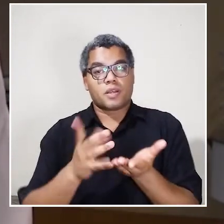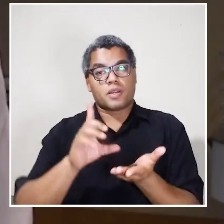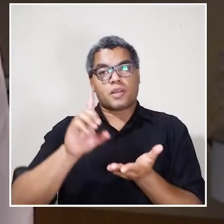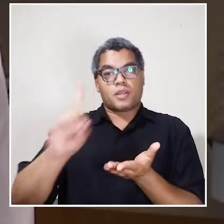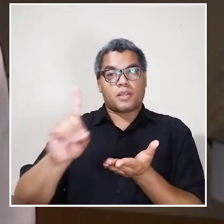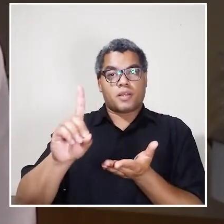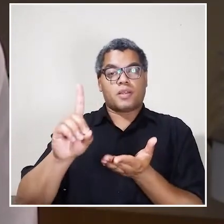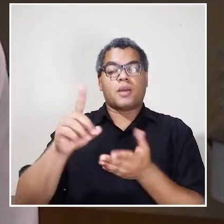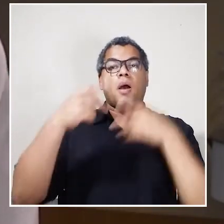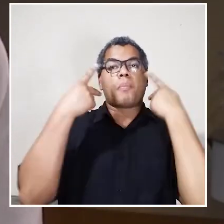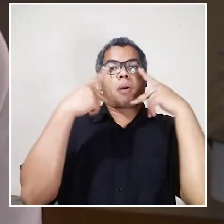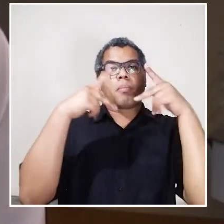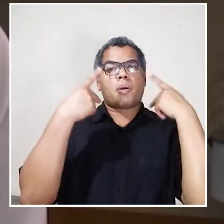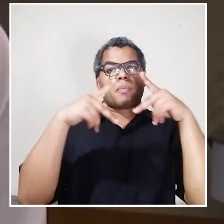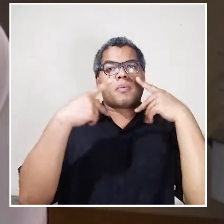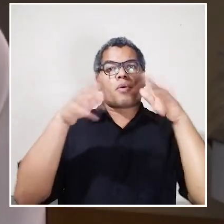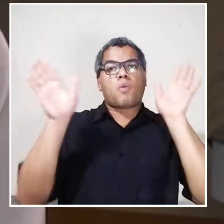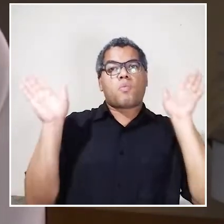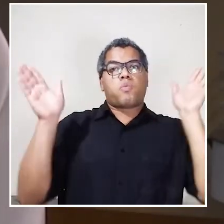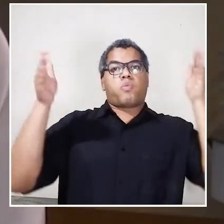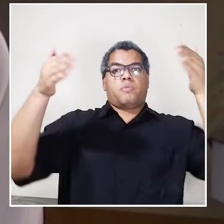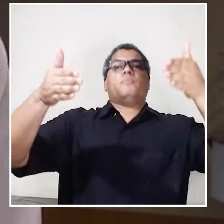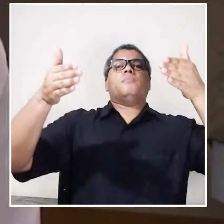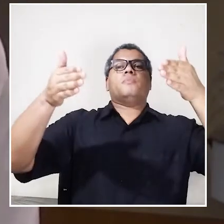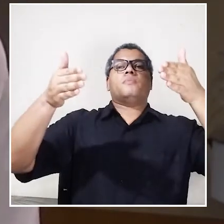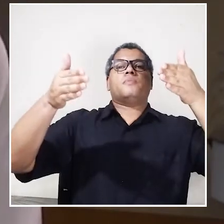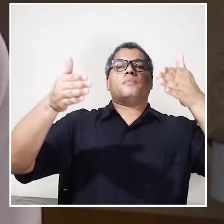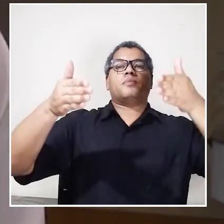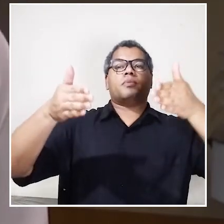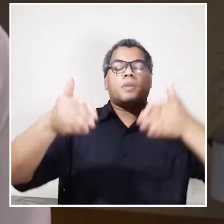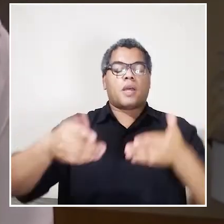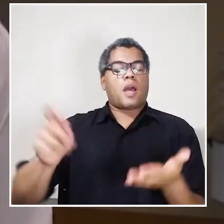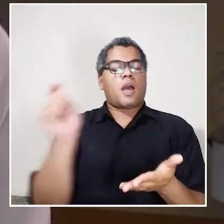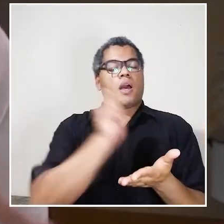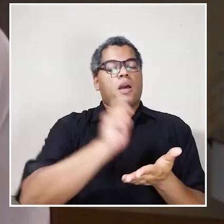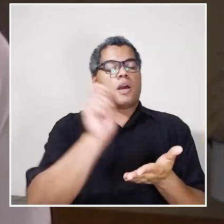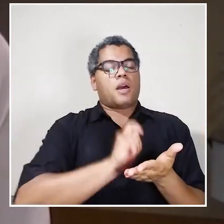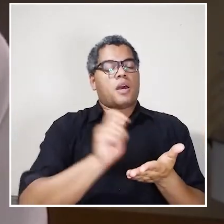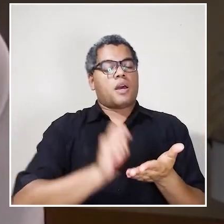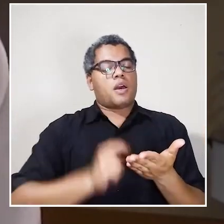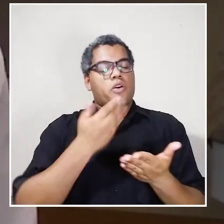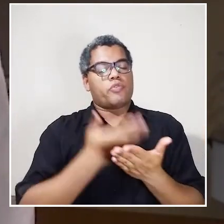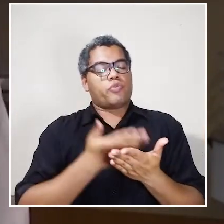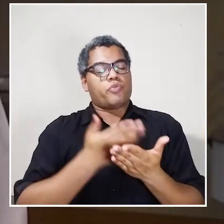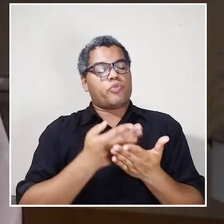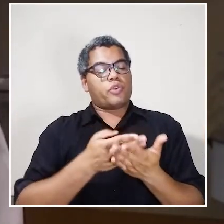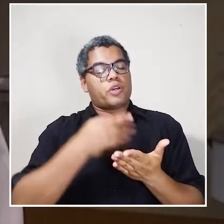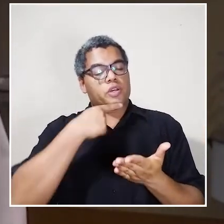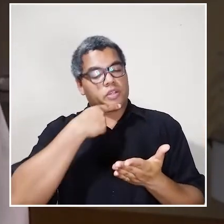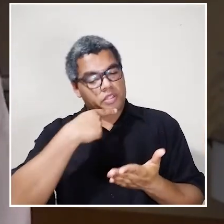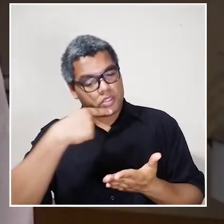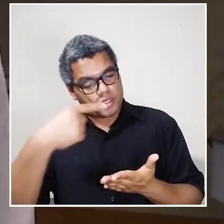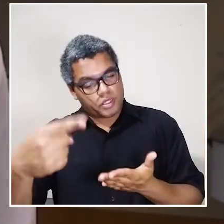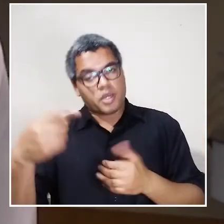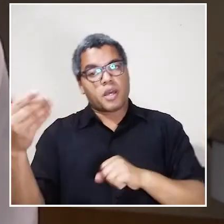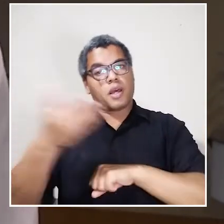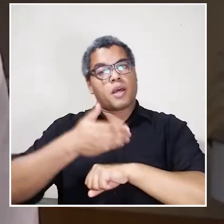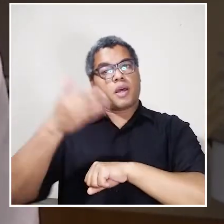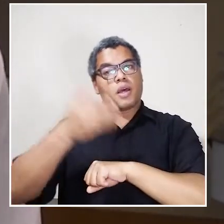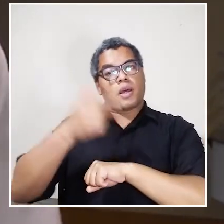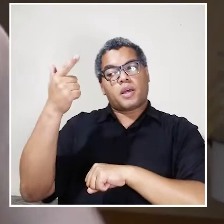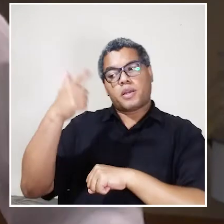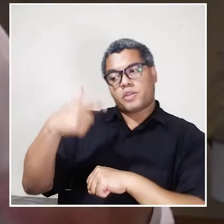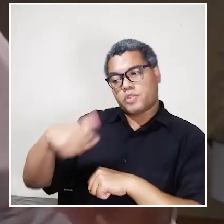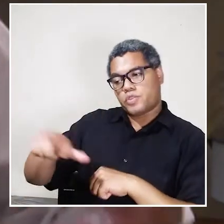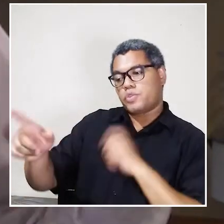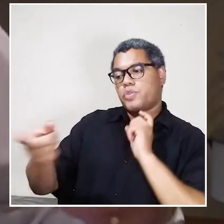esteja ali absolutamente focado. Leve as anotações para casa, estude durante a semana, participe das outras reuniões oferecidas